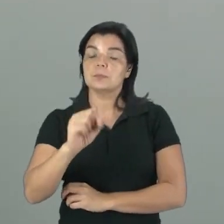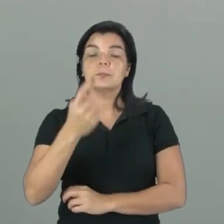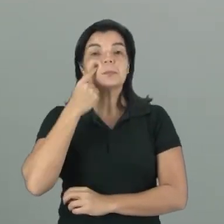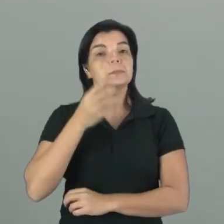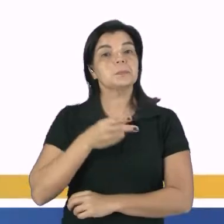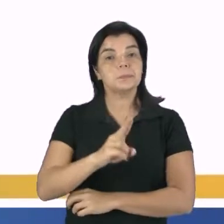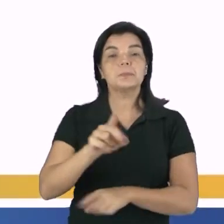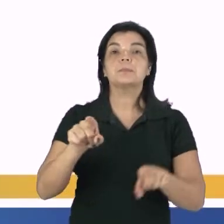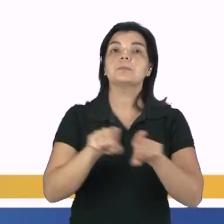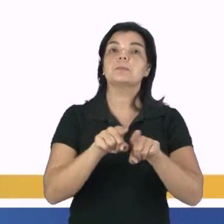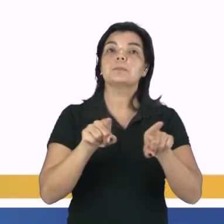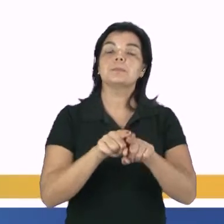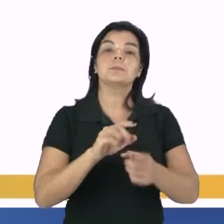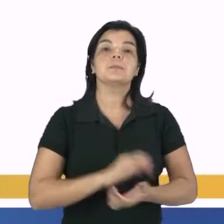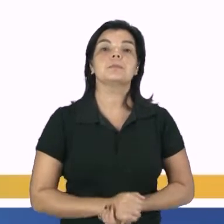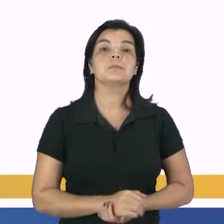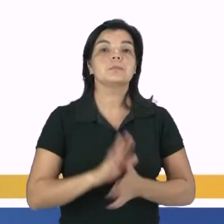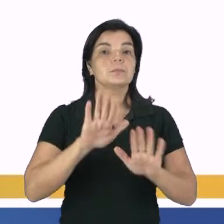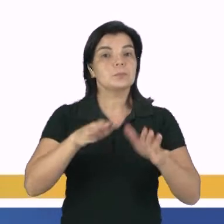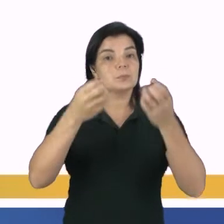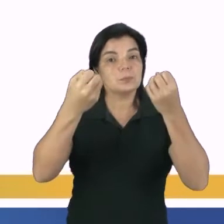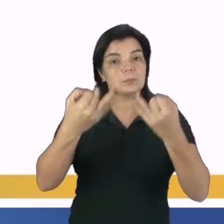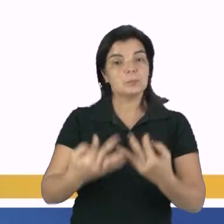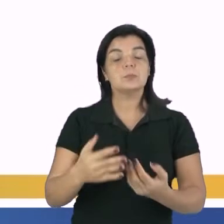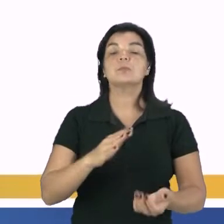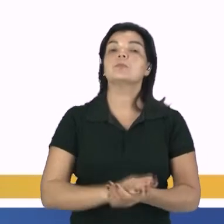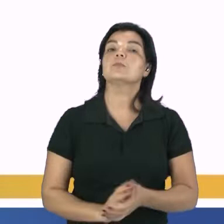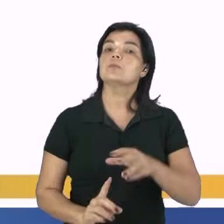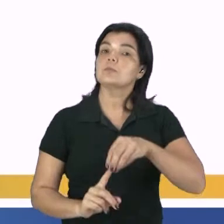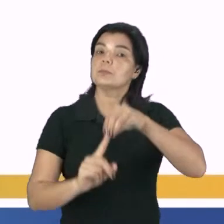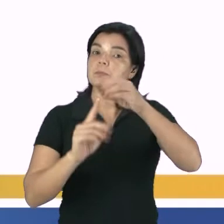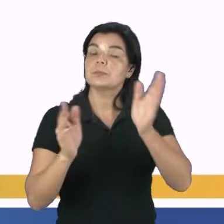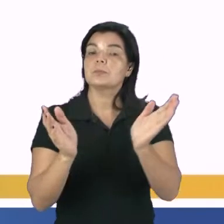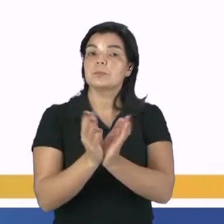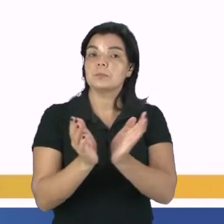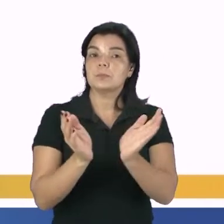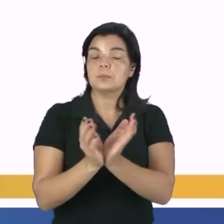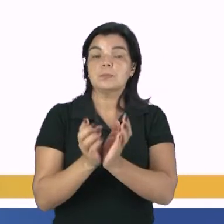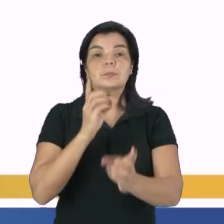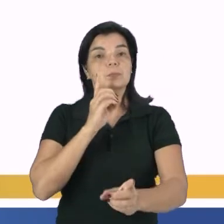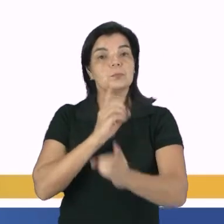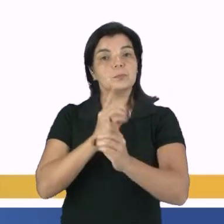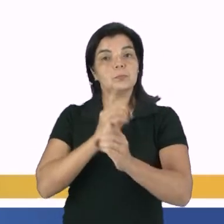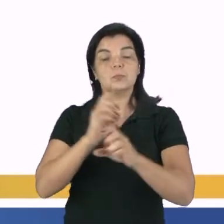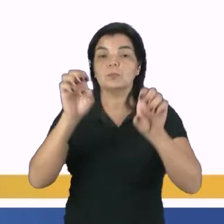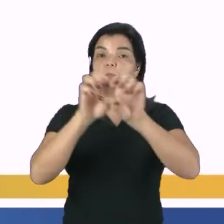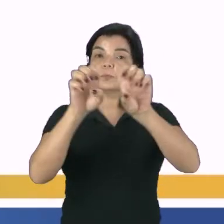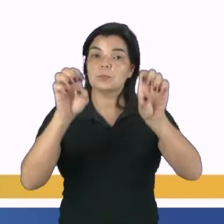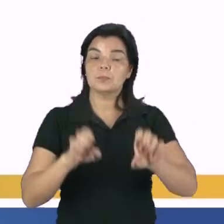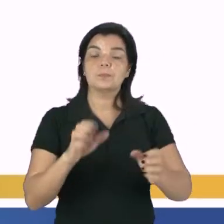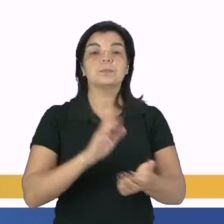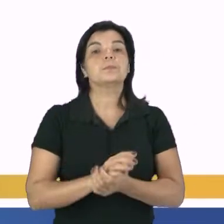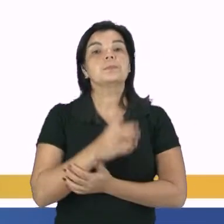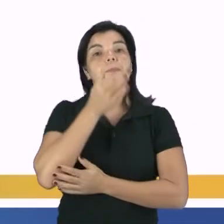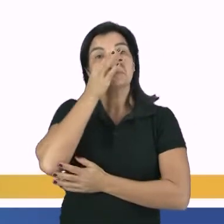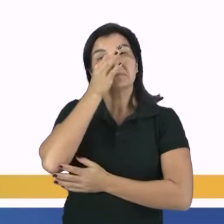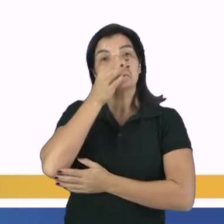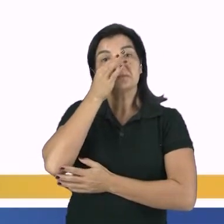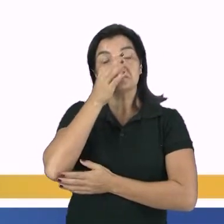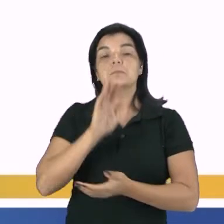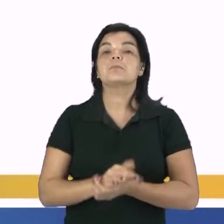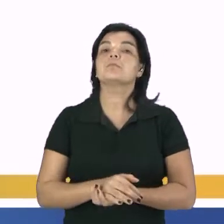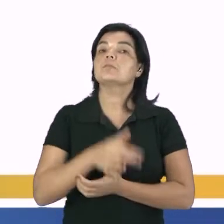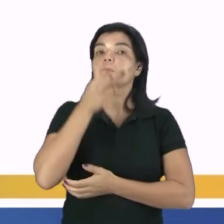continuando, como eu já falei, né? Esse é o único grupo onde a gente encontra a estrutura chamada de flores, que